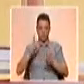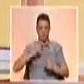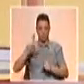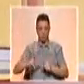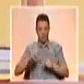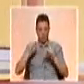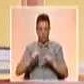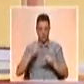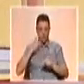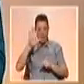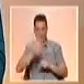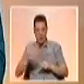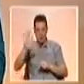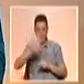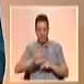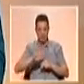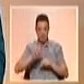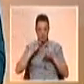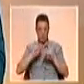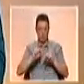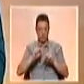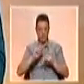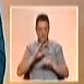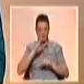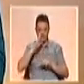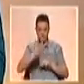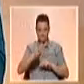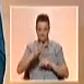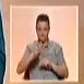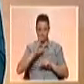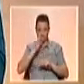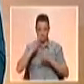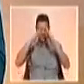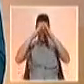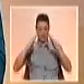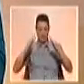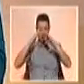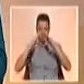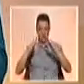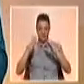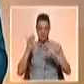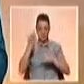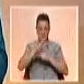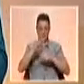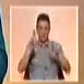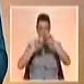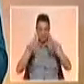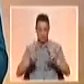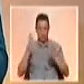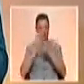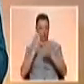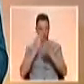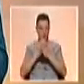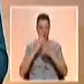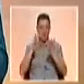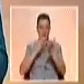agora vimos as imagens que passaram, eram telhados relativos a exemplos internacionais de escolas, bibliotecas,